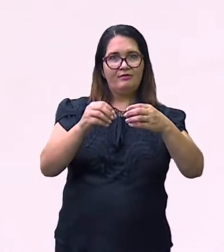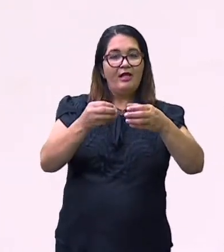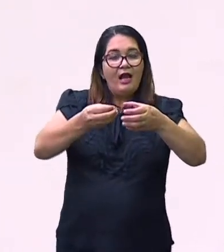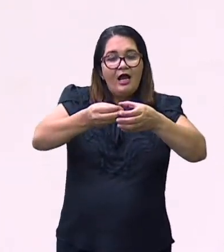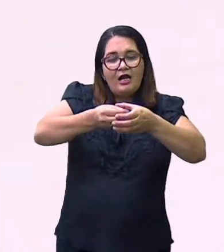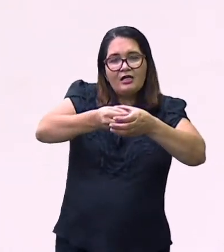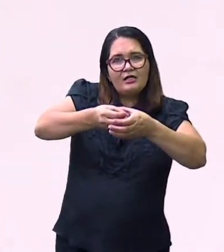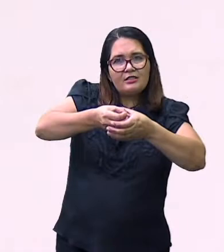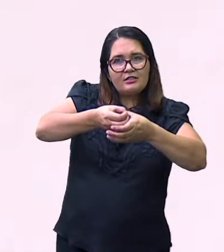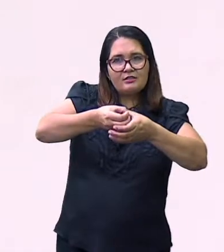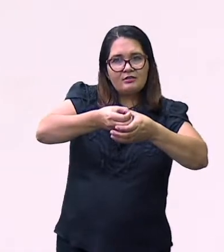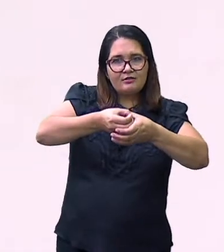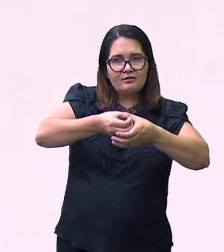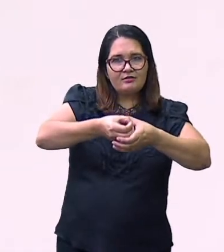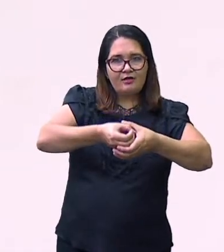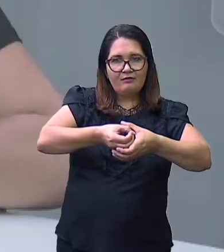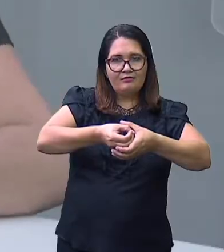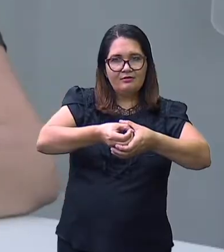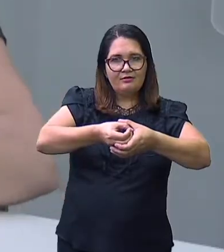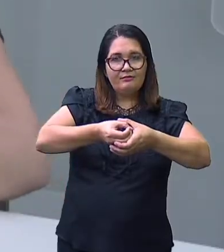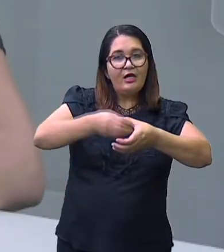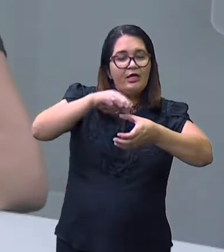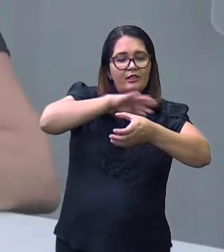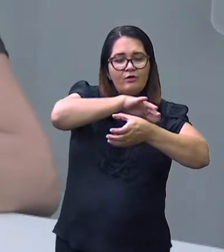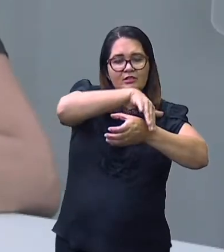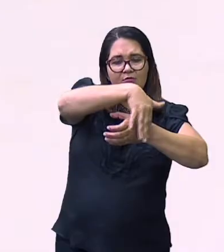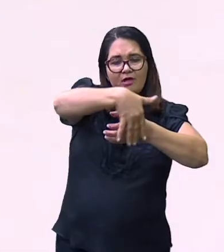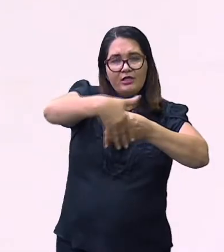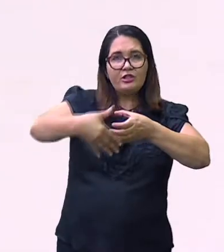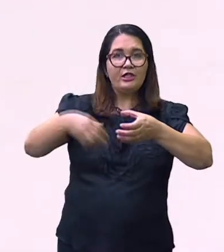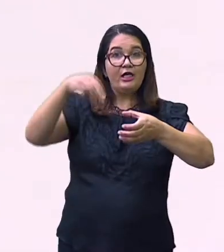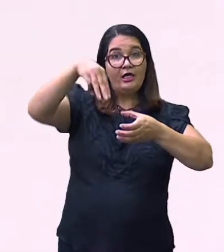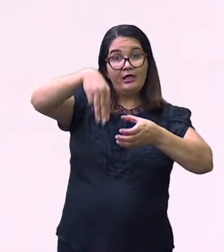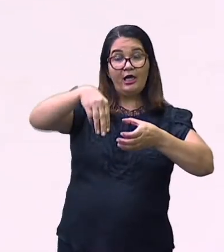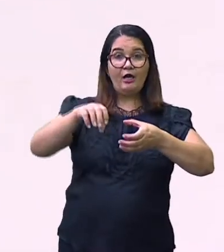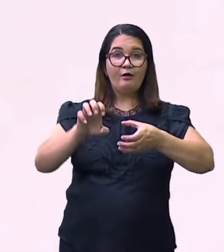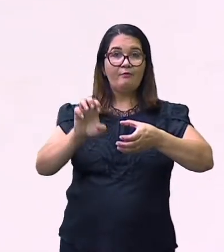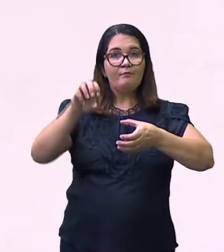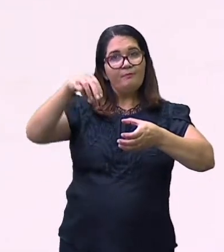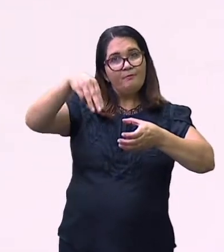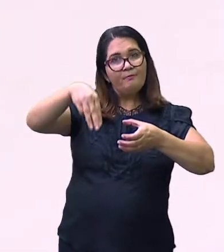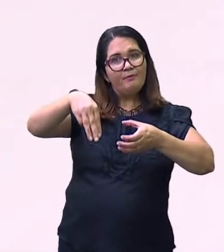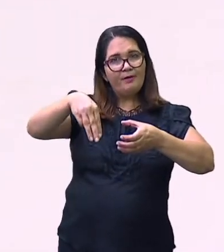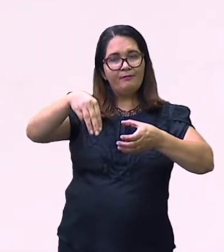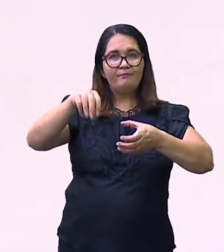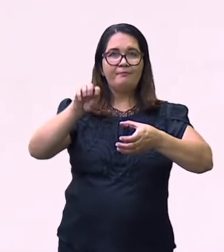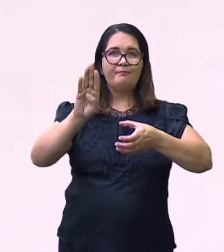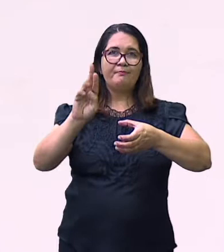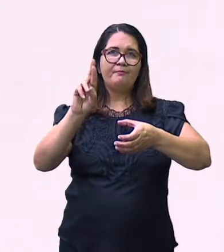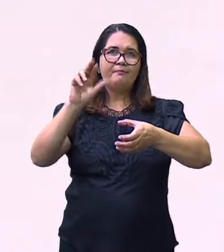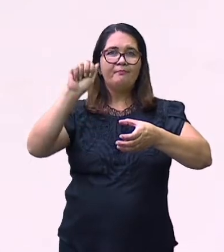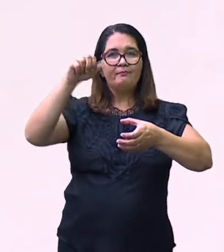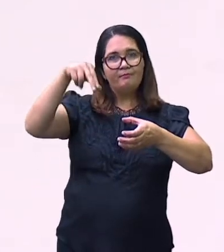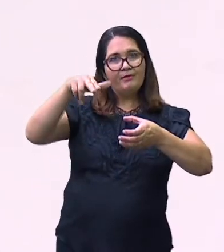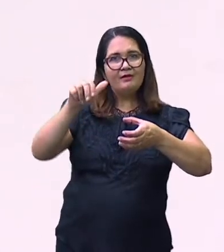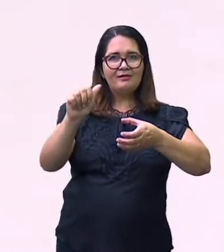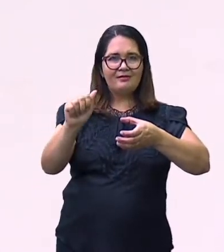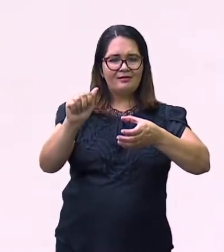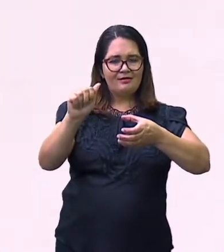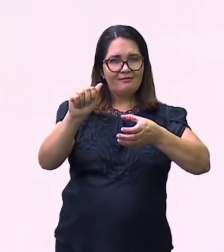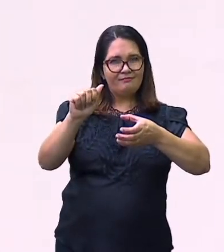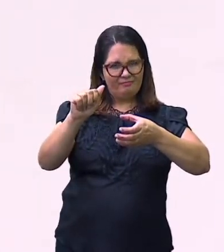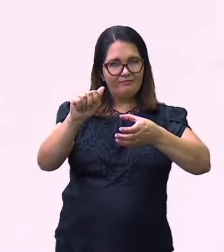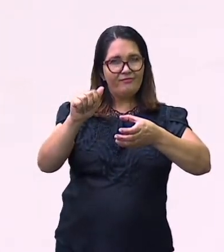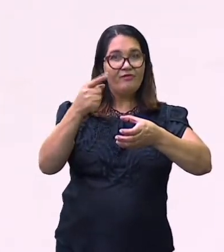vai guardar esta célula, não é mesmo? Então, a gente pode fazê-la assim. Olha bem, fazendo uma estrutura mais